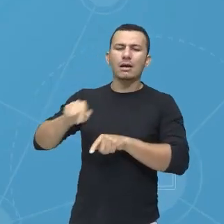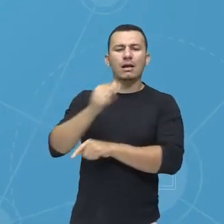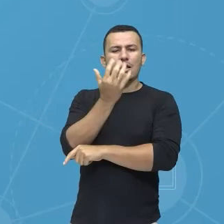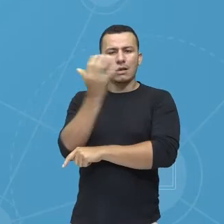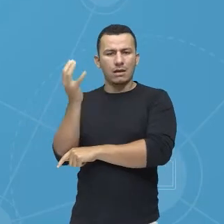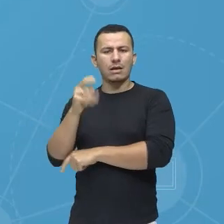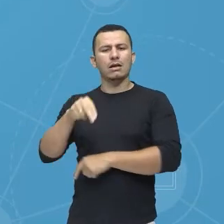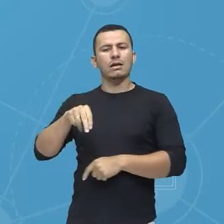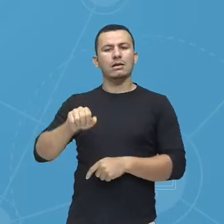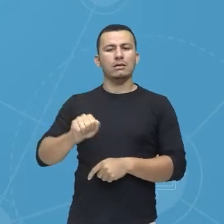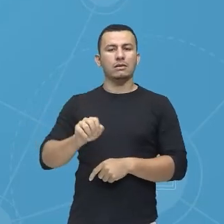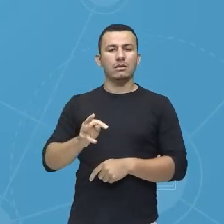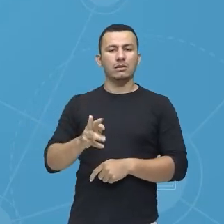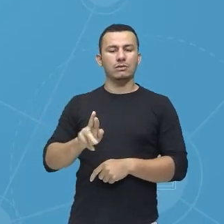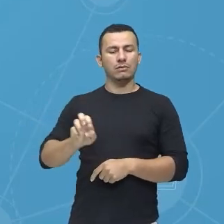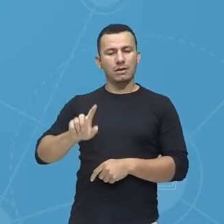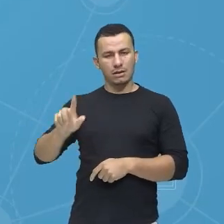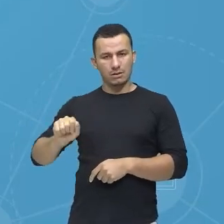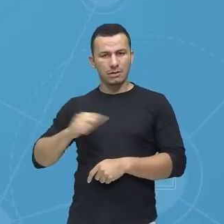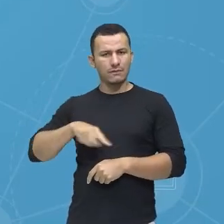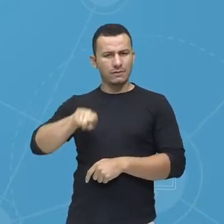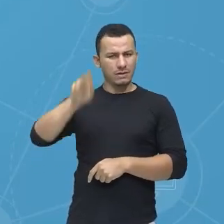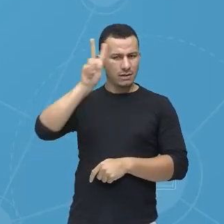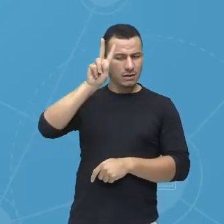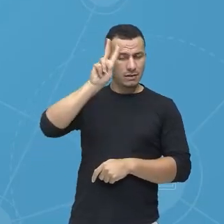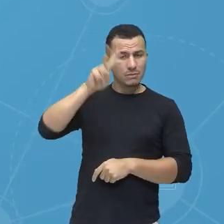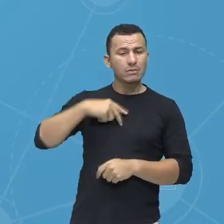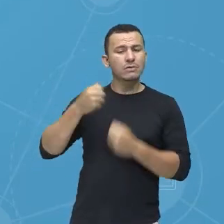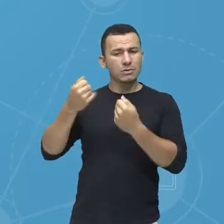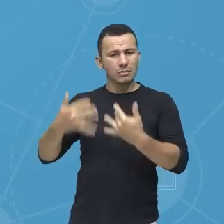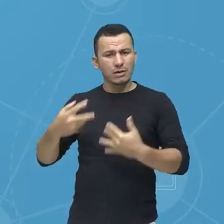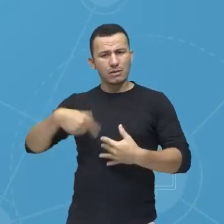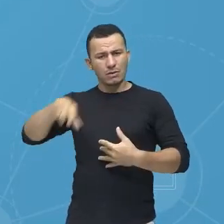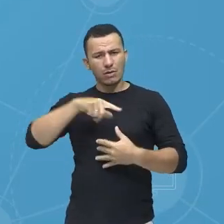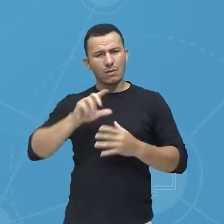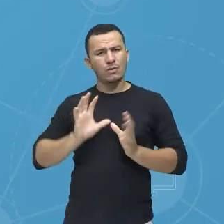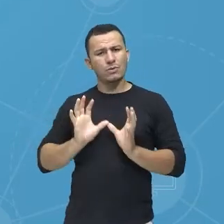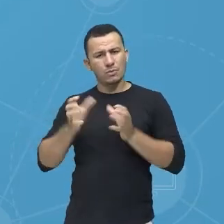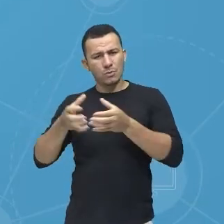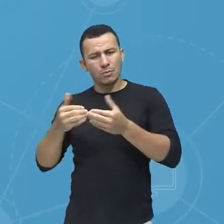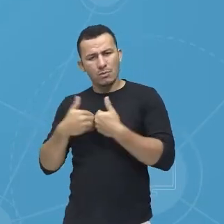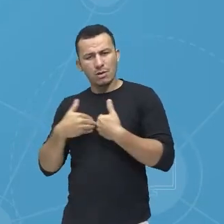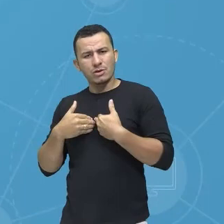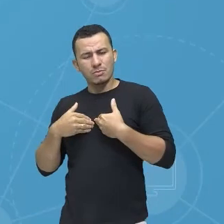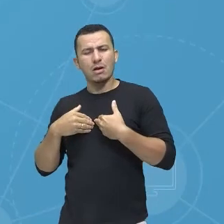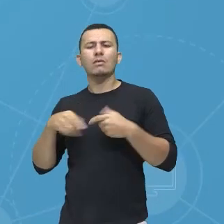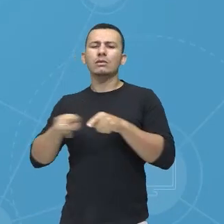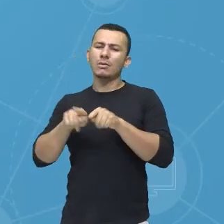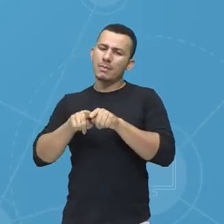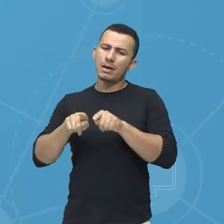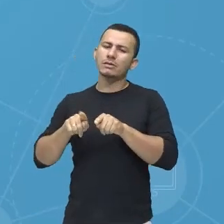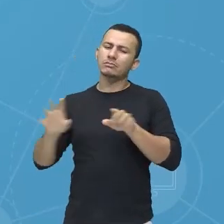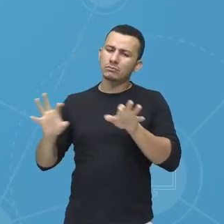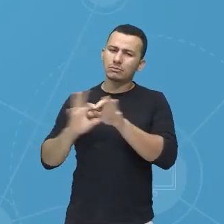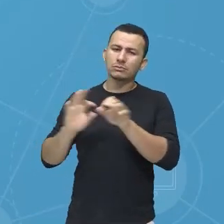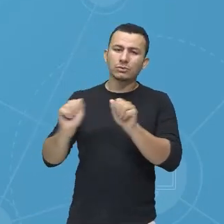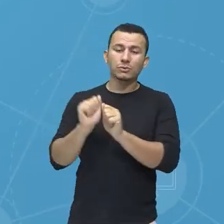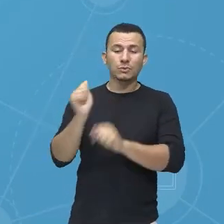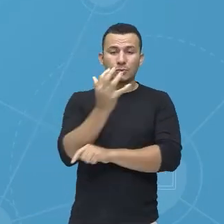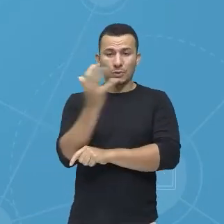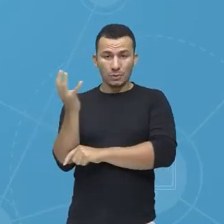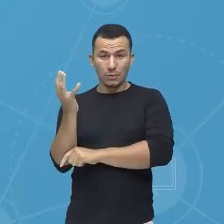eu expliquei para vocês que nós somos animais, fazemos parte da natureza, mas que